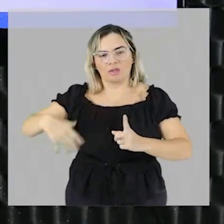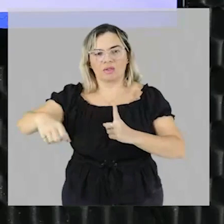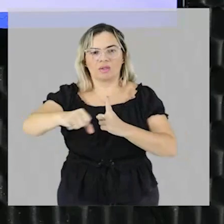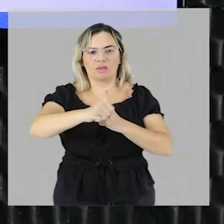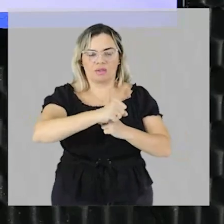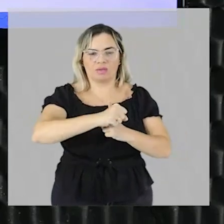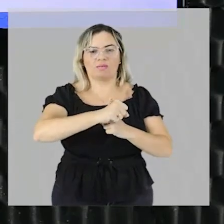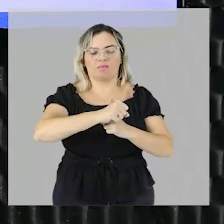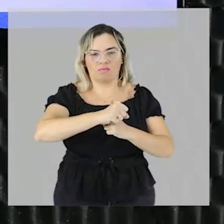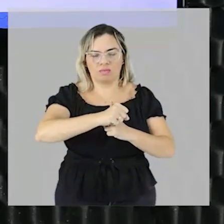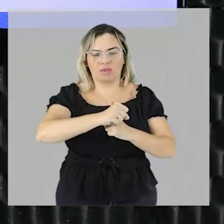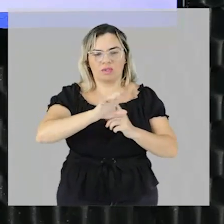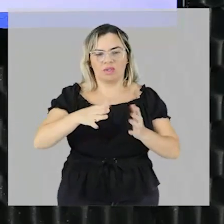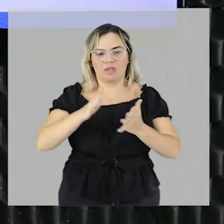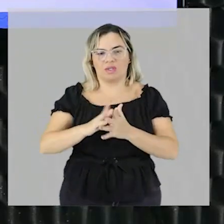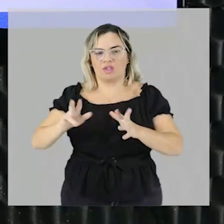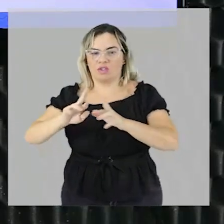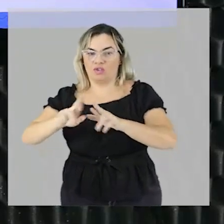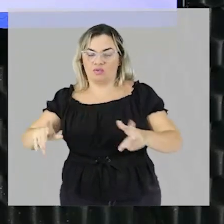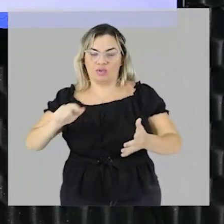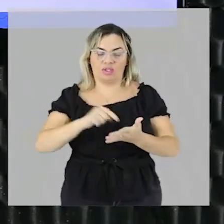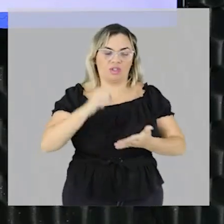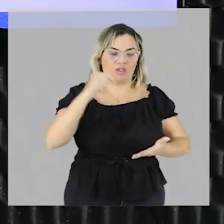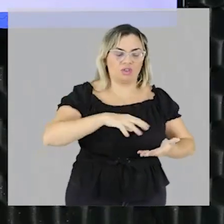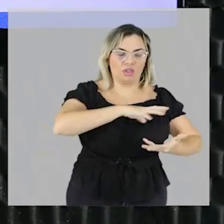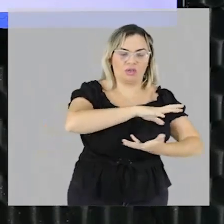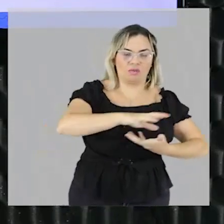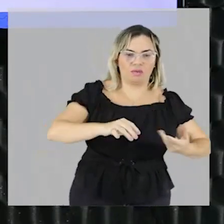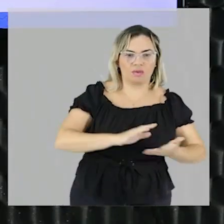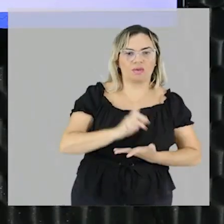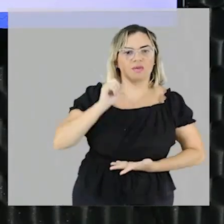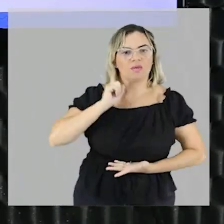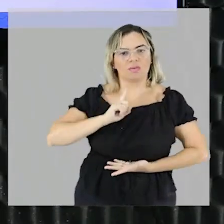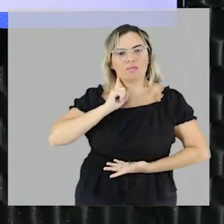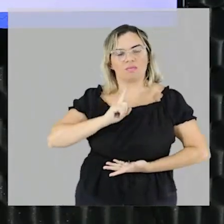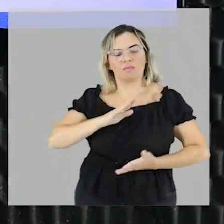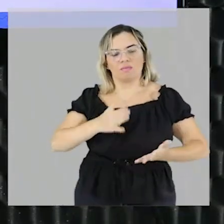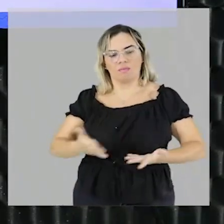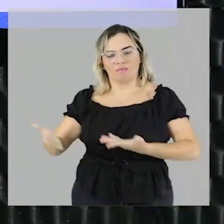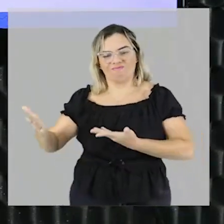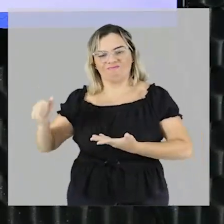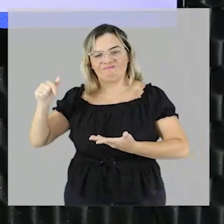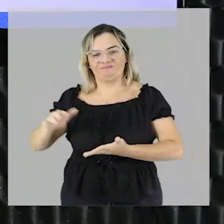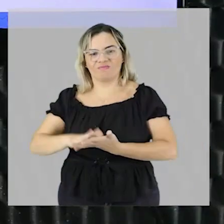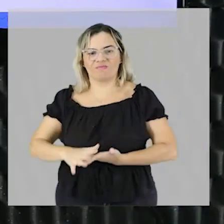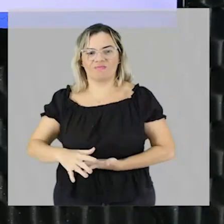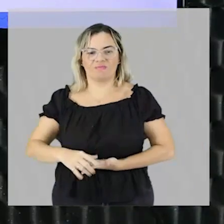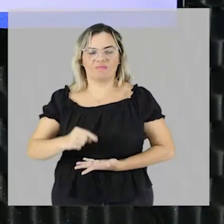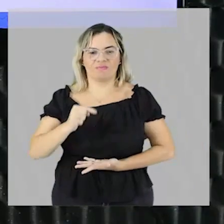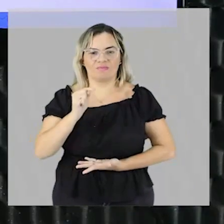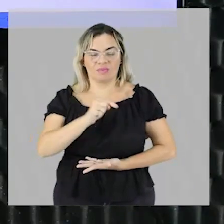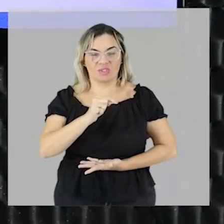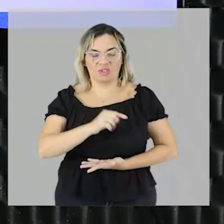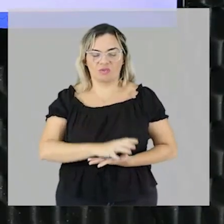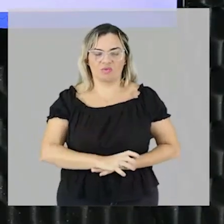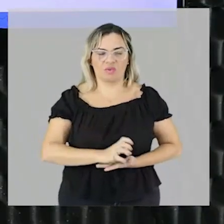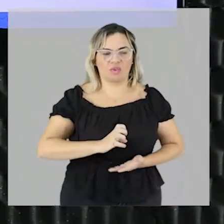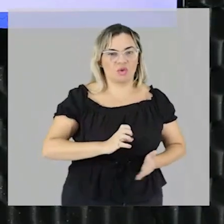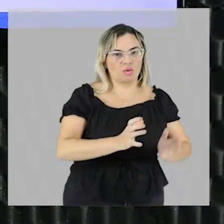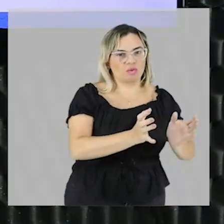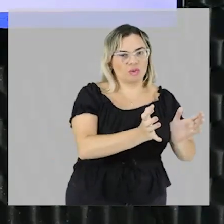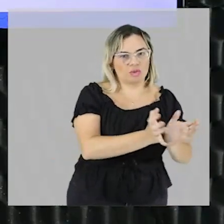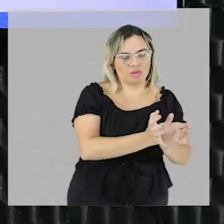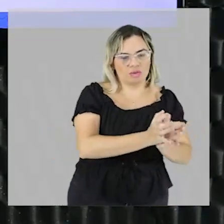Acentuadamente, diferente, por exemplo, da Inconfidência Mineira, um movimento acentuadamente de caráter elitizado. Além